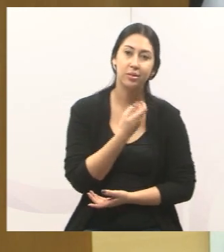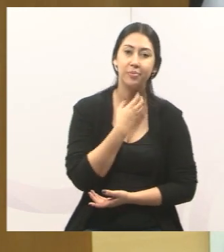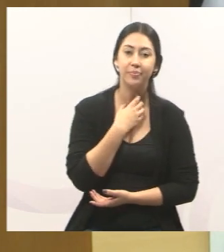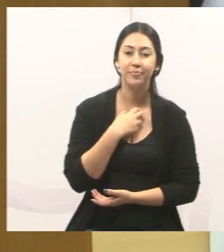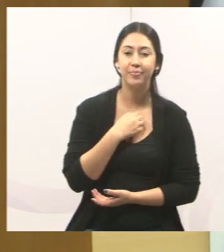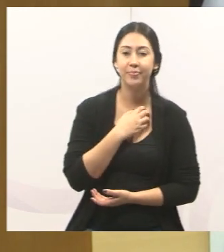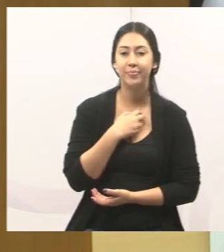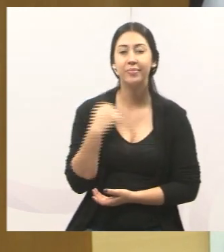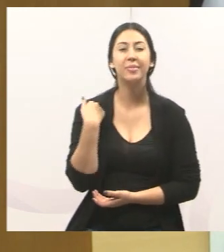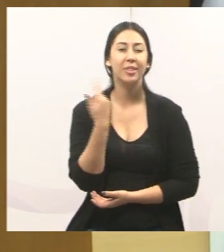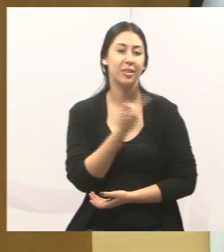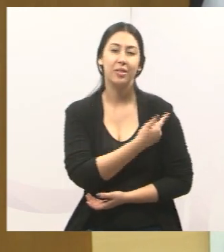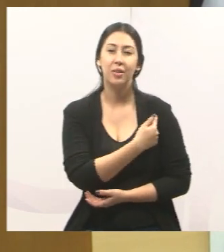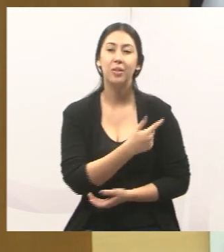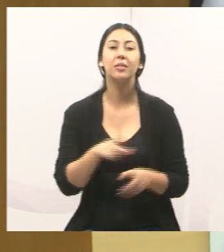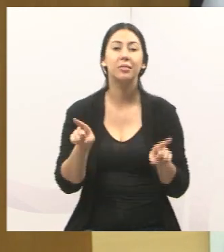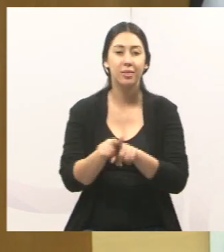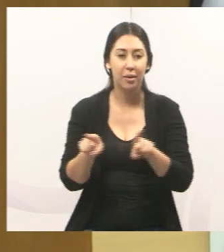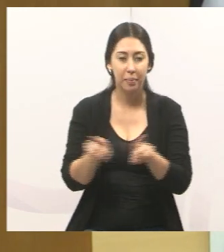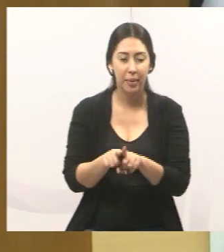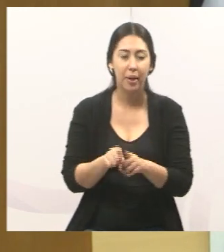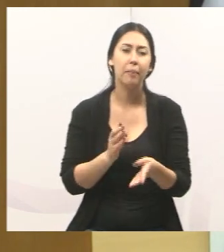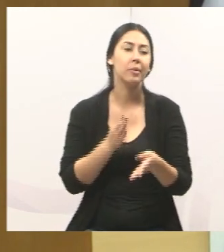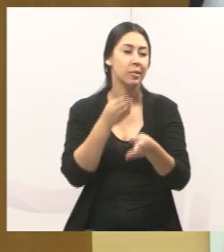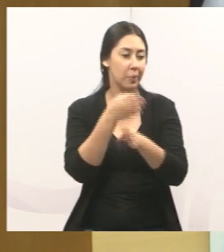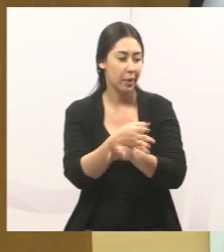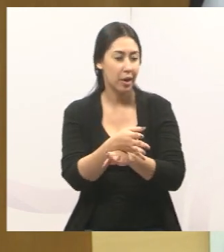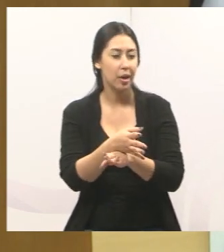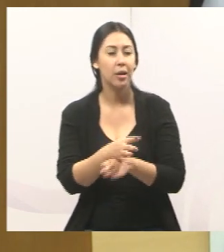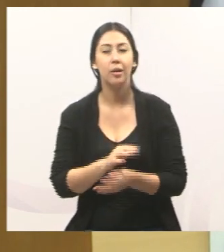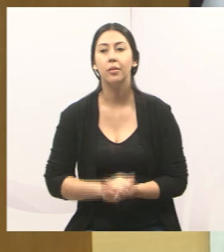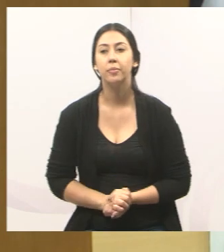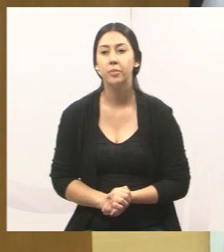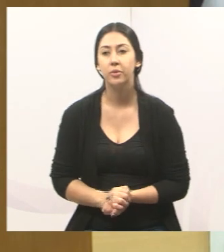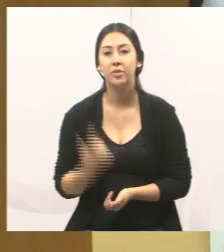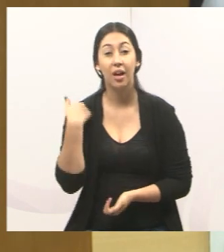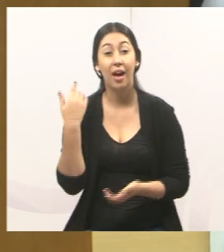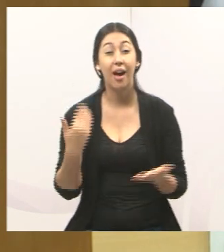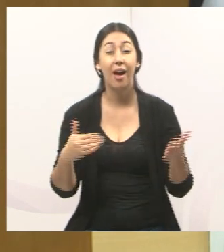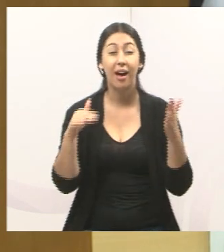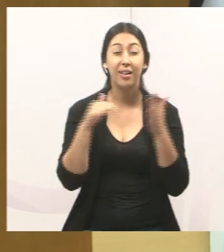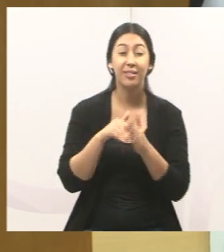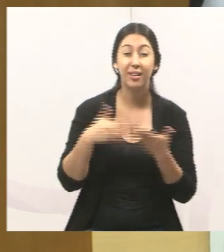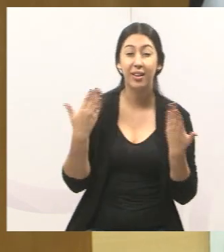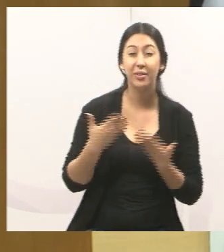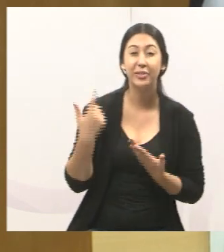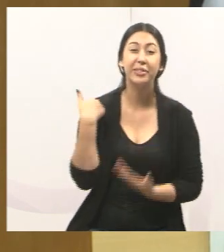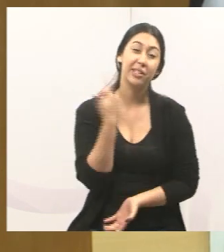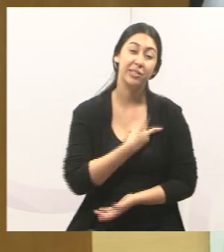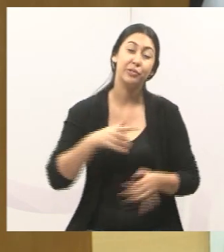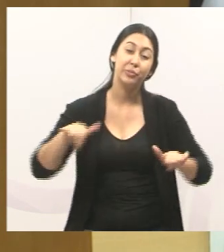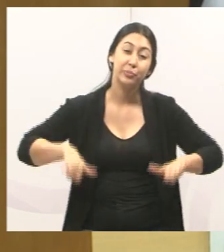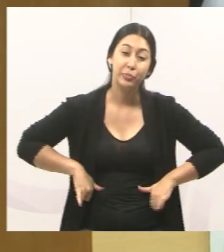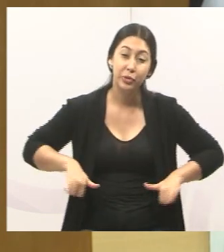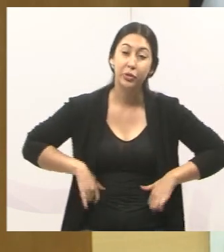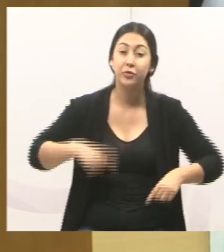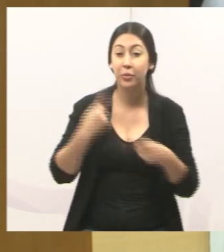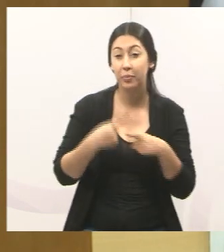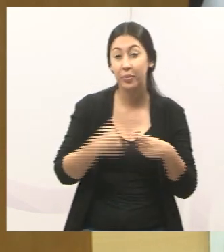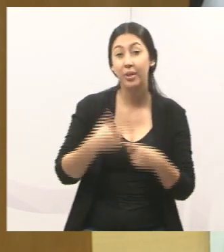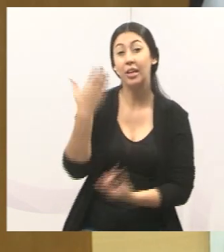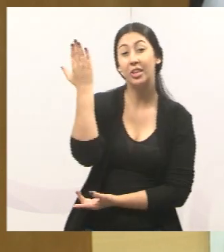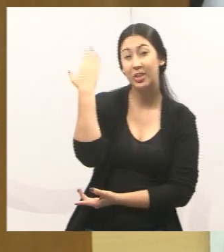aqui todos estamos inclusos, nós munícipes de Jacareí já colhemos até hoje o fruto dessa má gestão e da